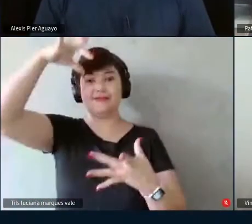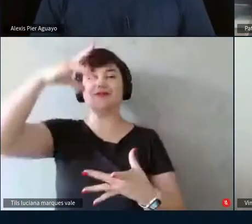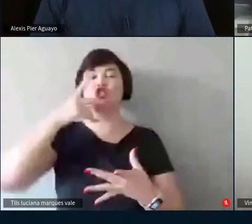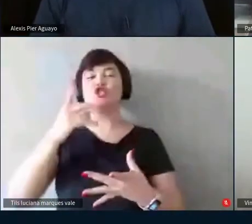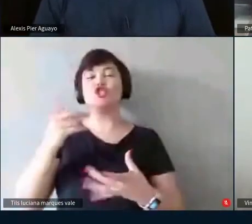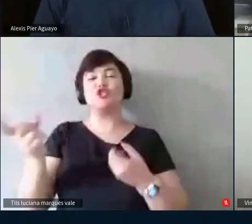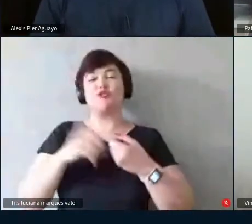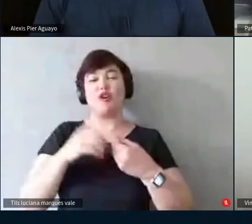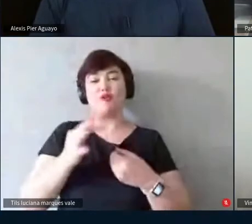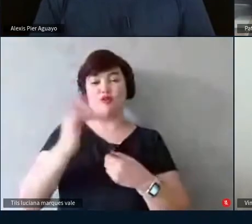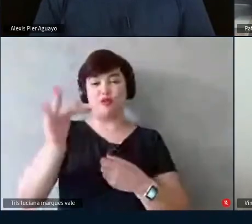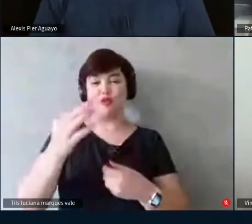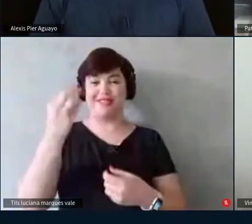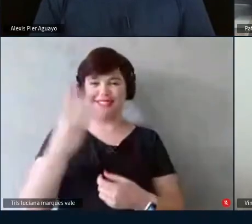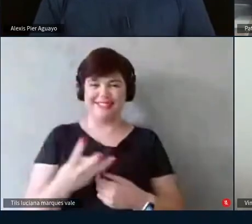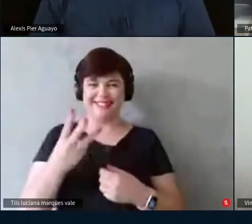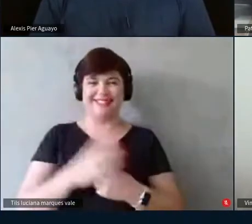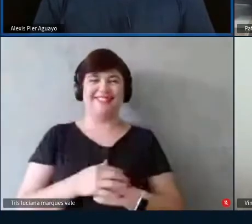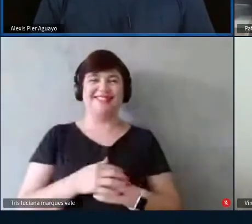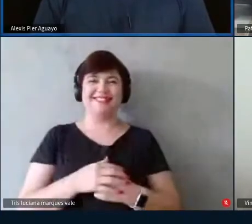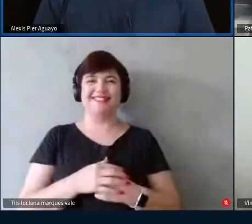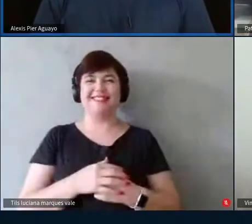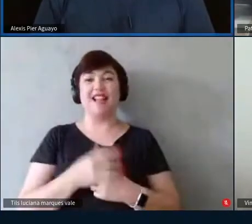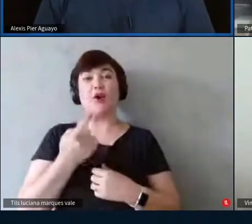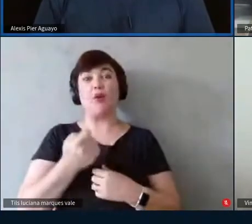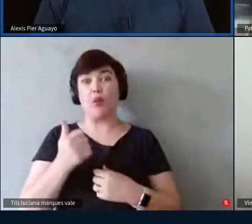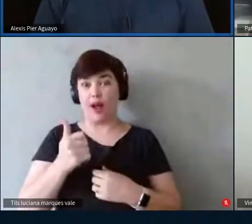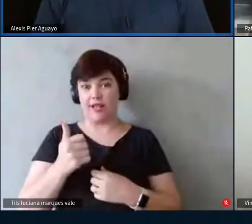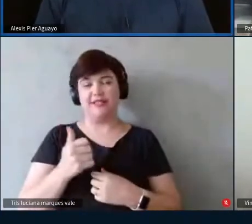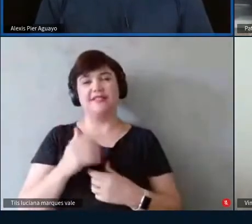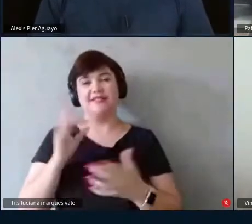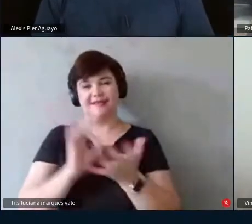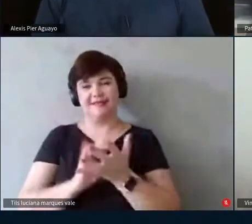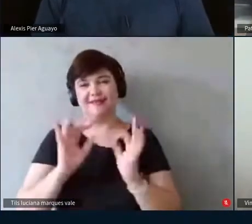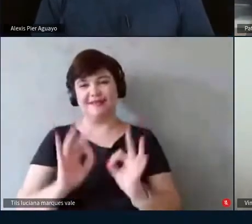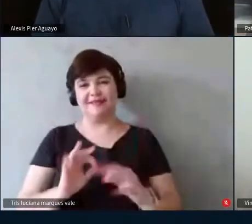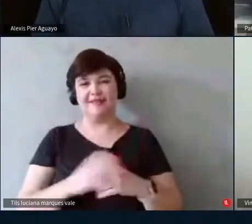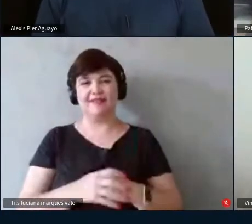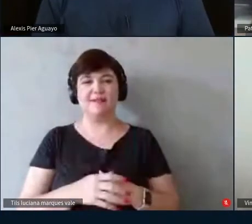Futuro 3. É quase isso.